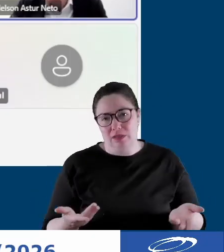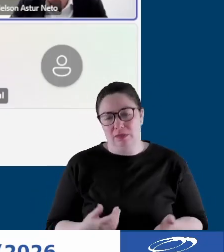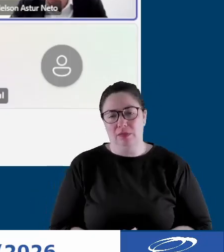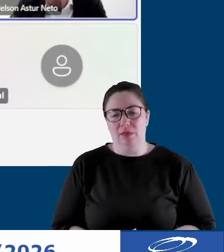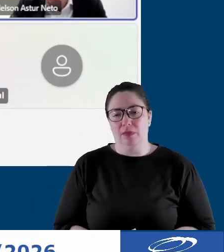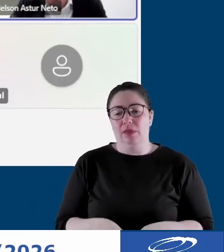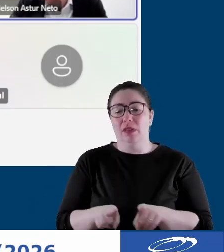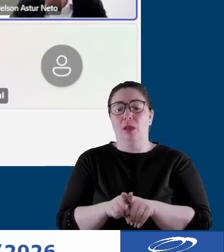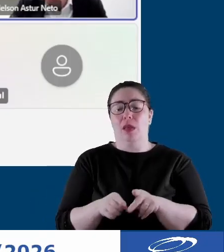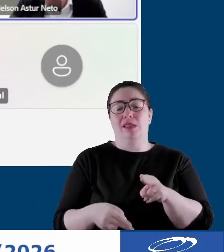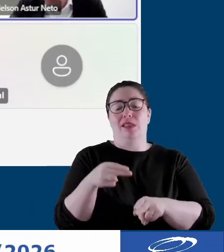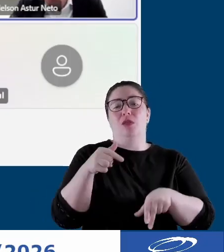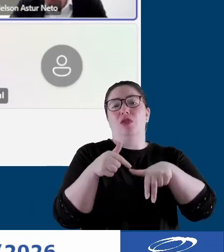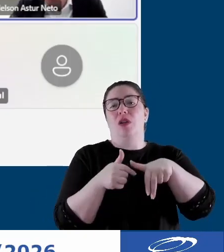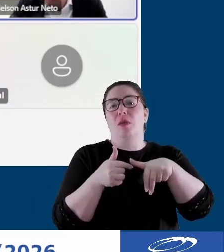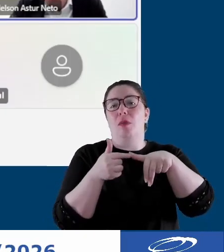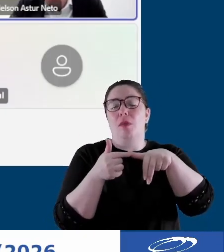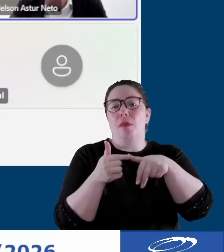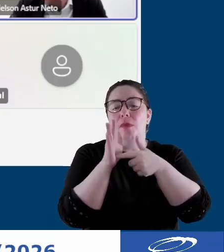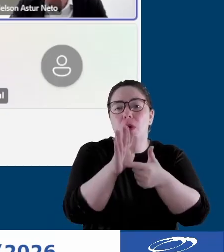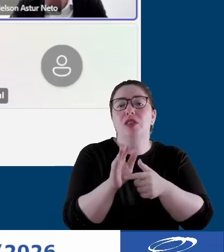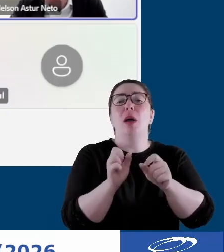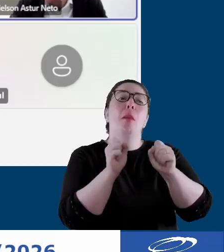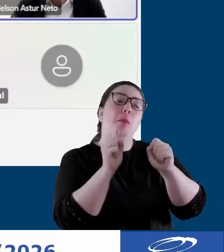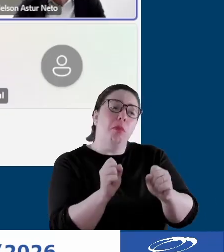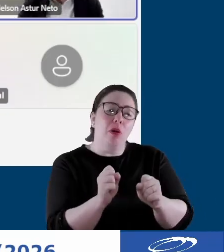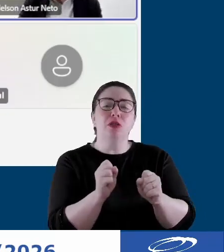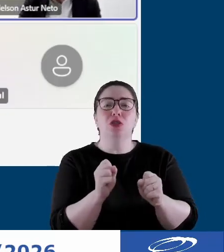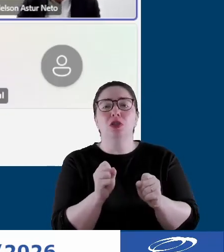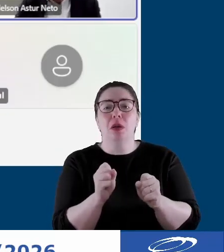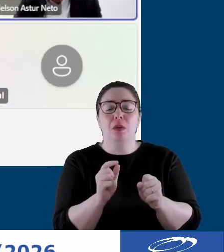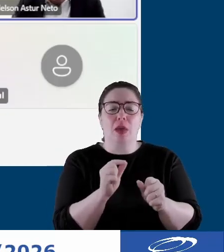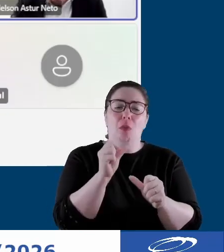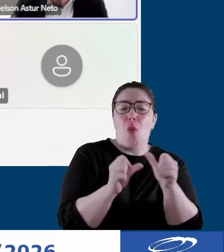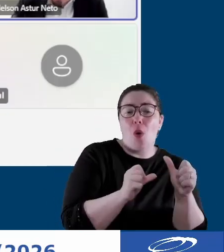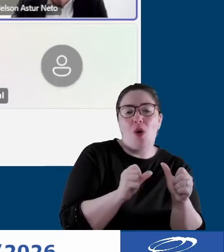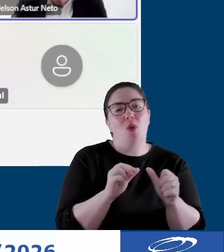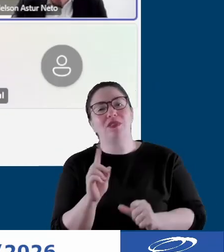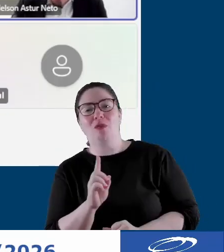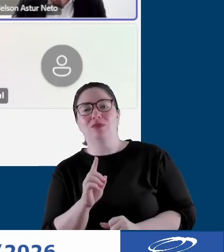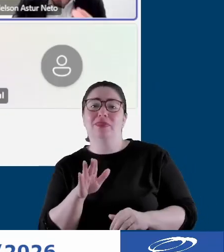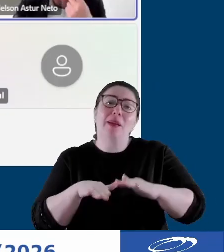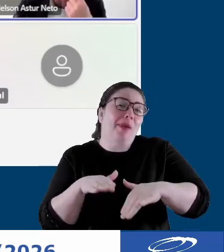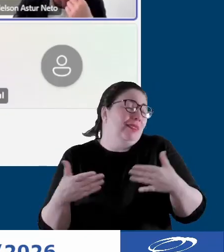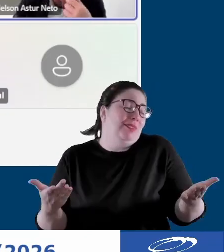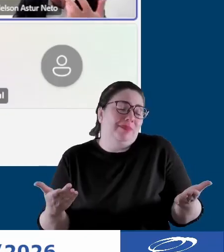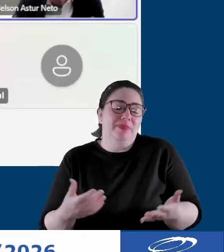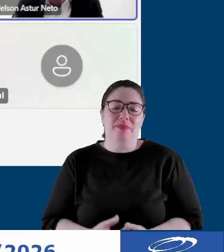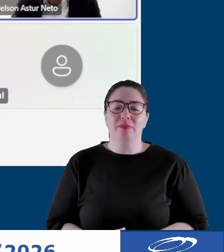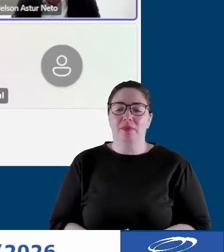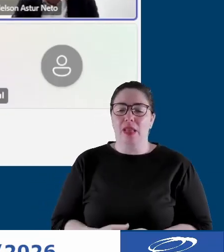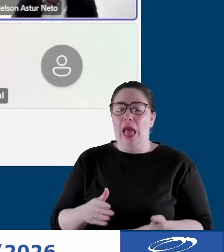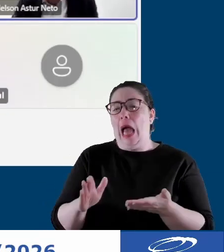gente consegue modificar também para tentar diminuir essa taxa de infecção. Algumas coisas não dá, como, por exemplo, o número